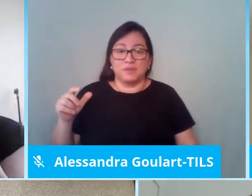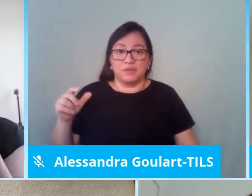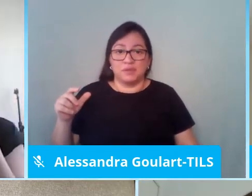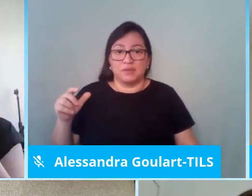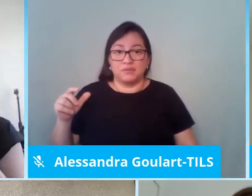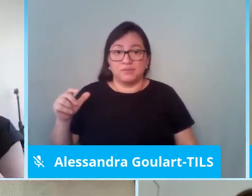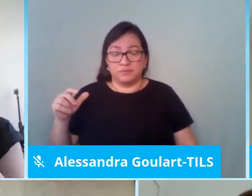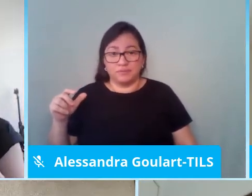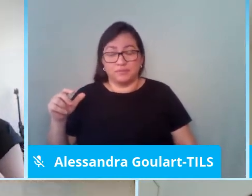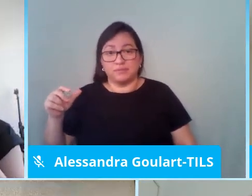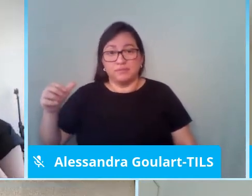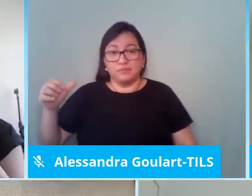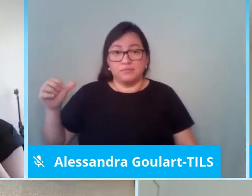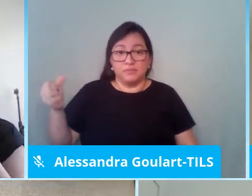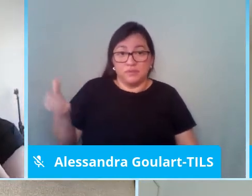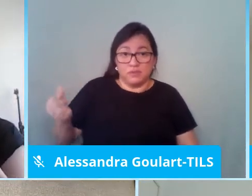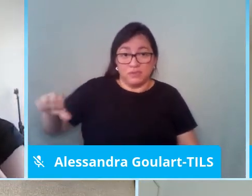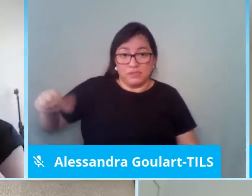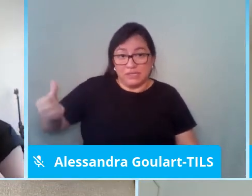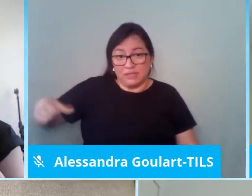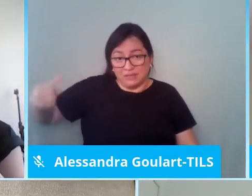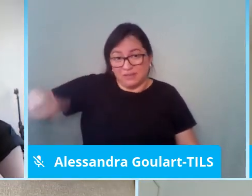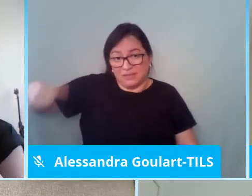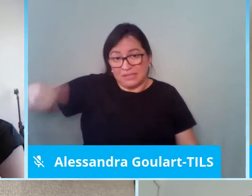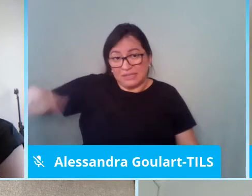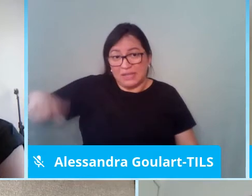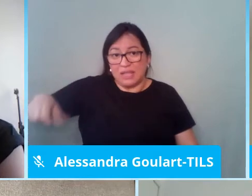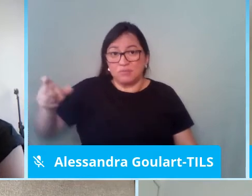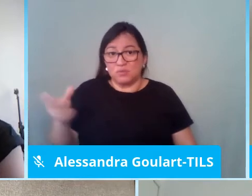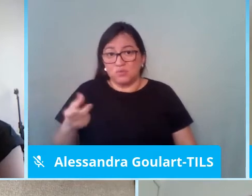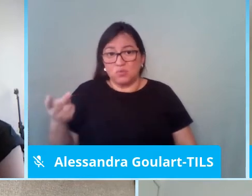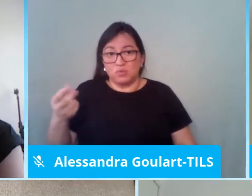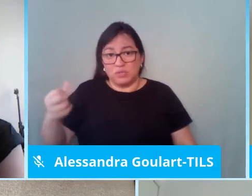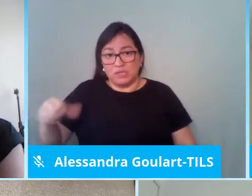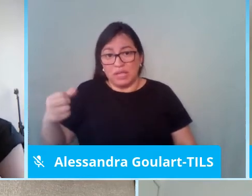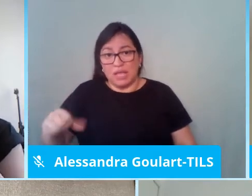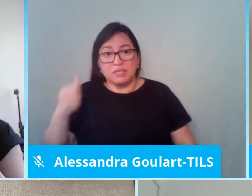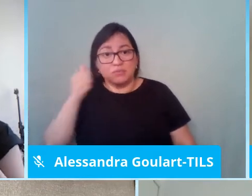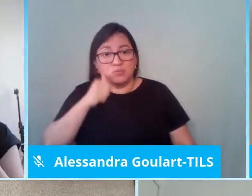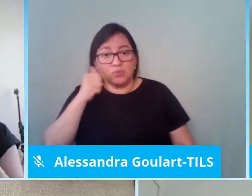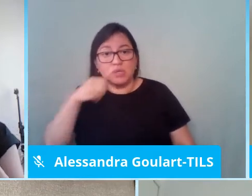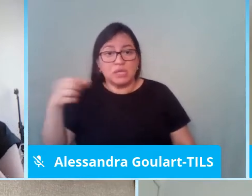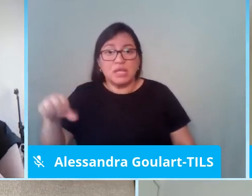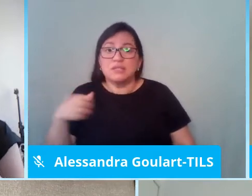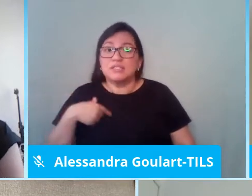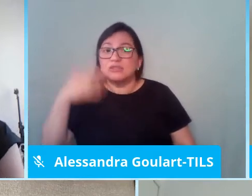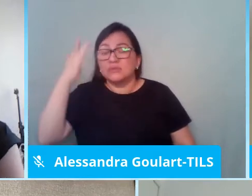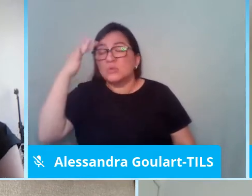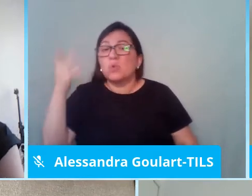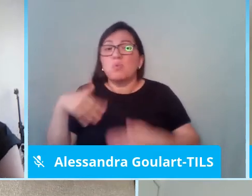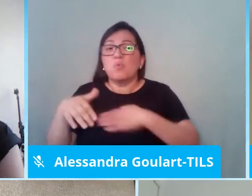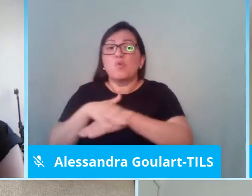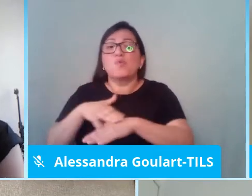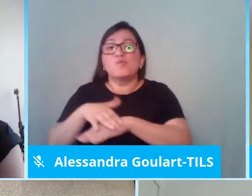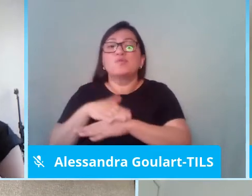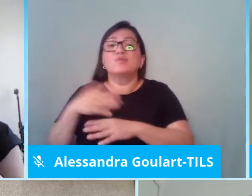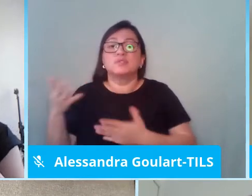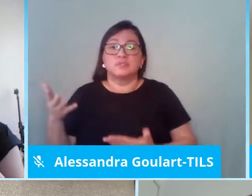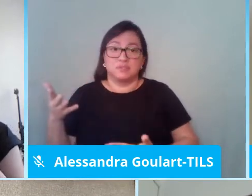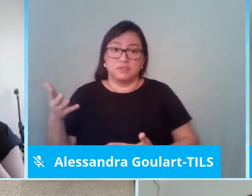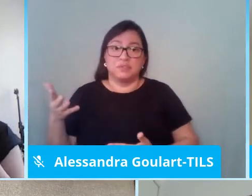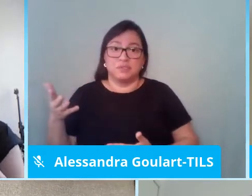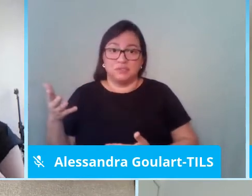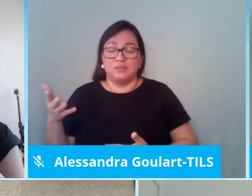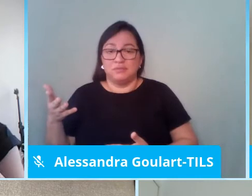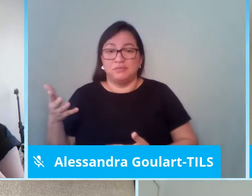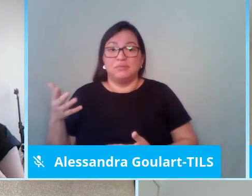pesquisar, eu fui ler para ver como eu trabalharia a prevenção de IST com aquelas duas mulheres. Então, assim, estar